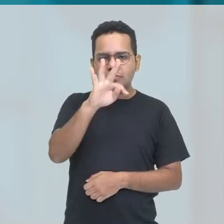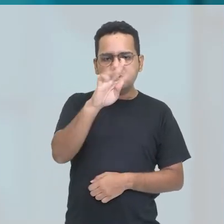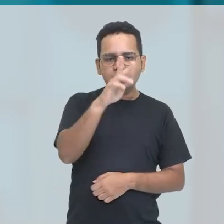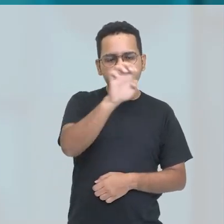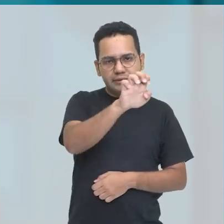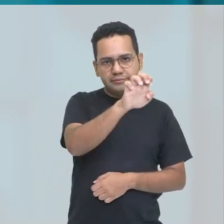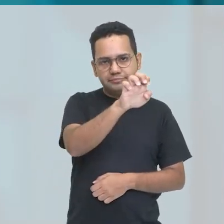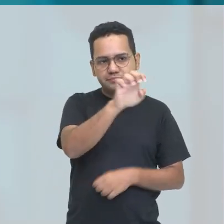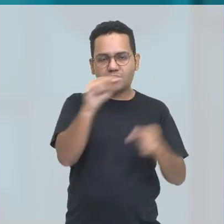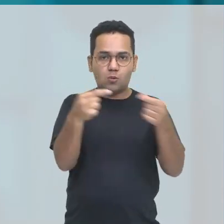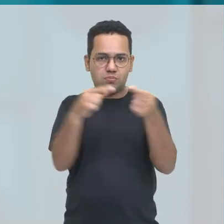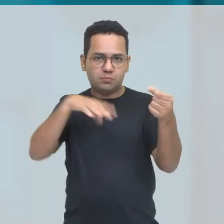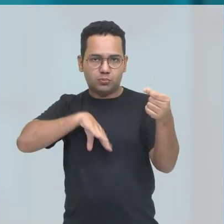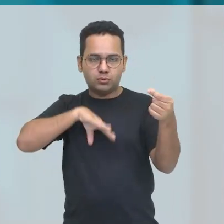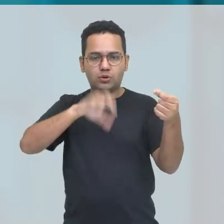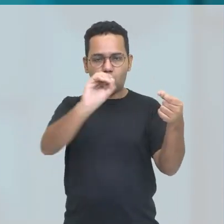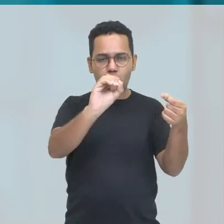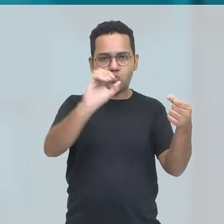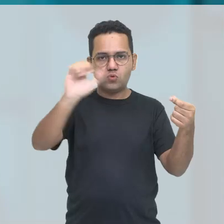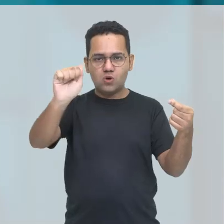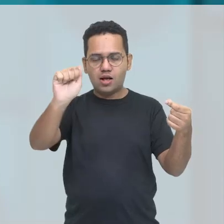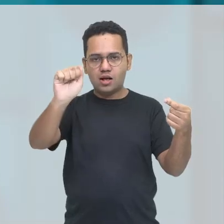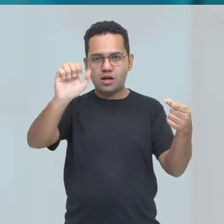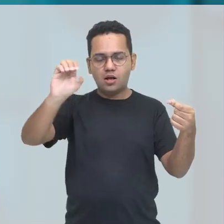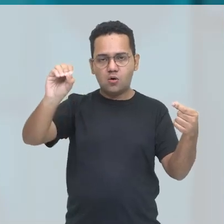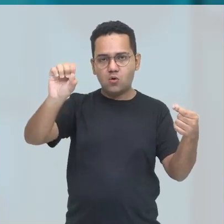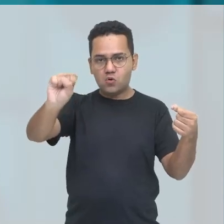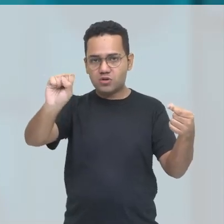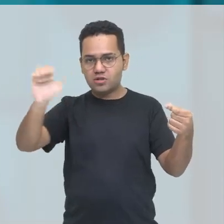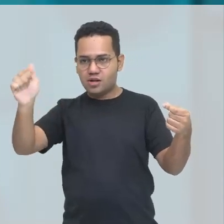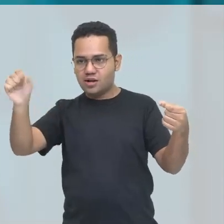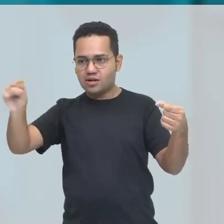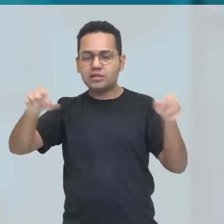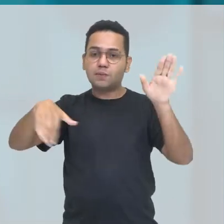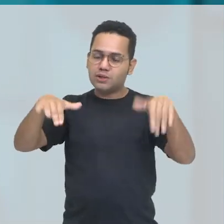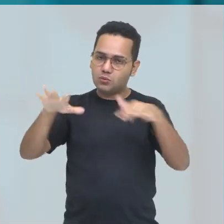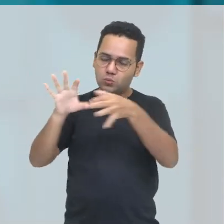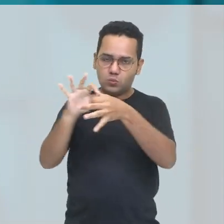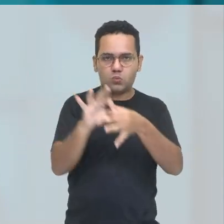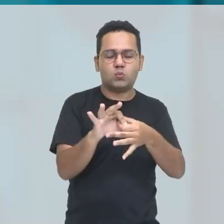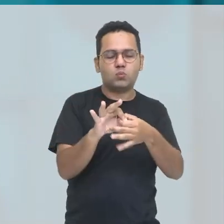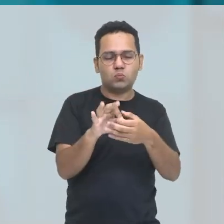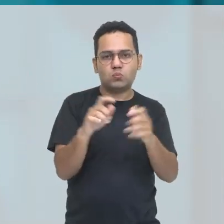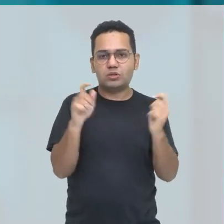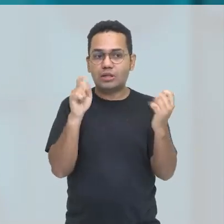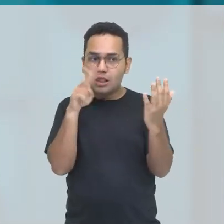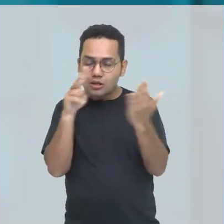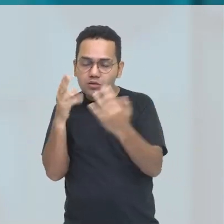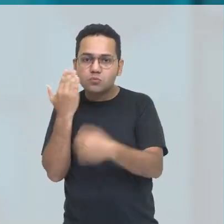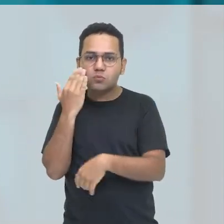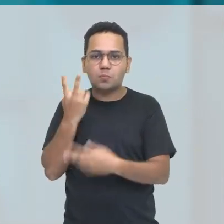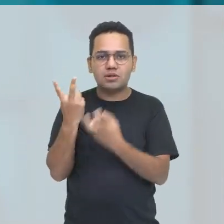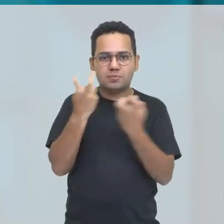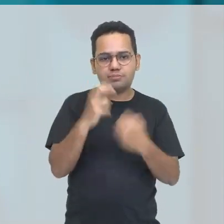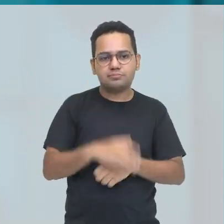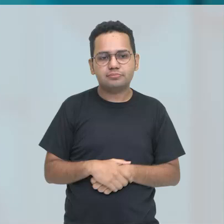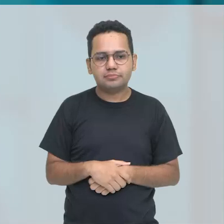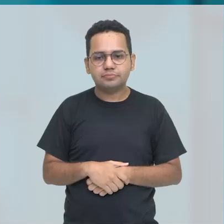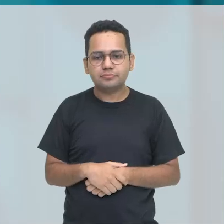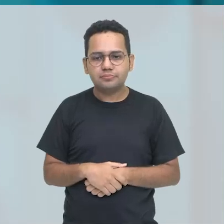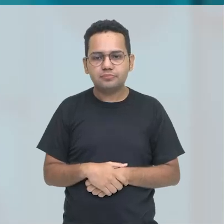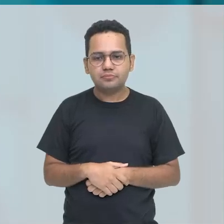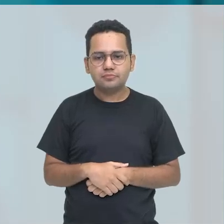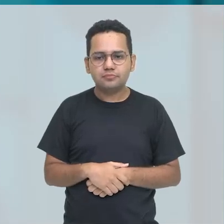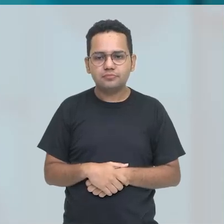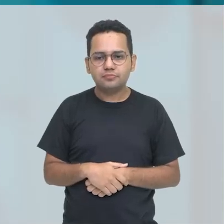as, tá? Aí é o contexto que vai indicar o qual deles estou me referindo. E ele é um artigo indefinido, eu vou utilizar para dizer exatamente qual é o